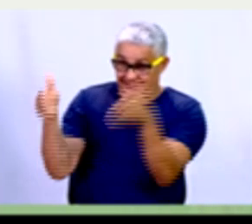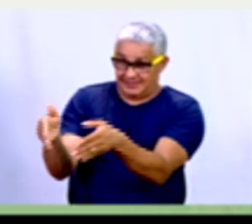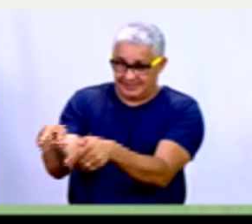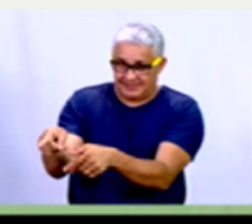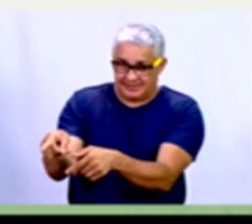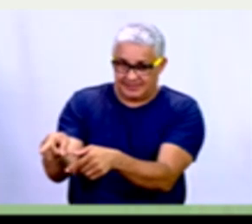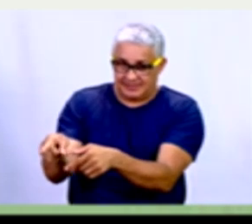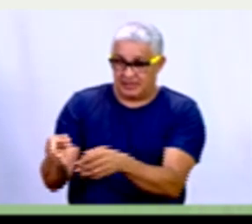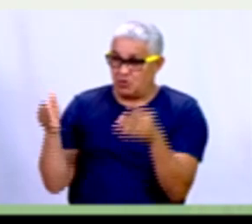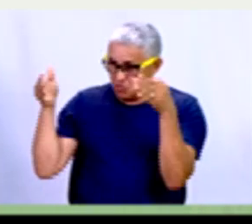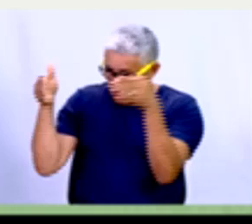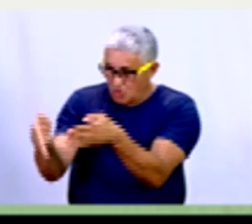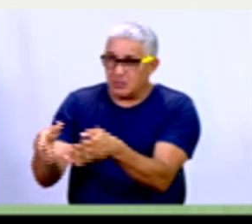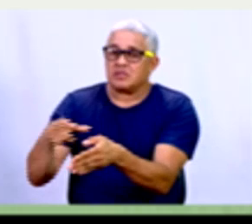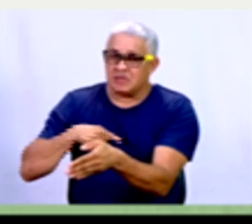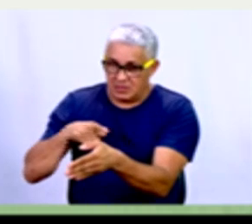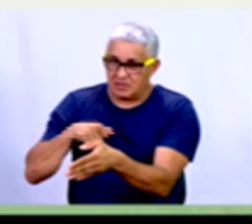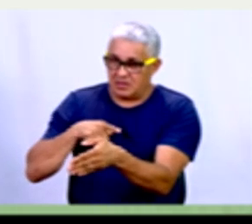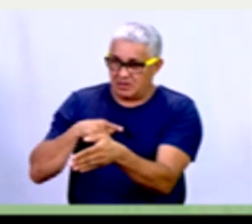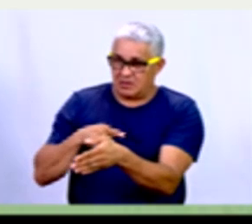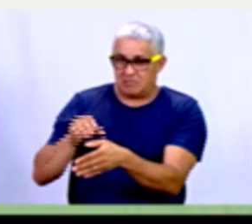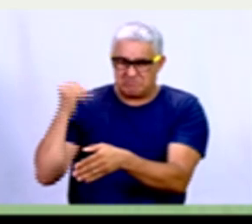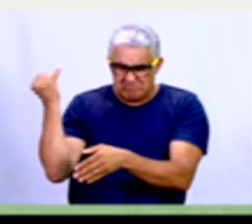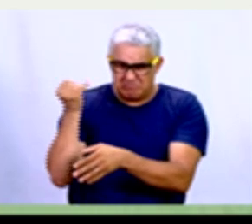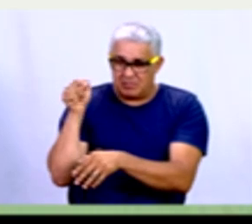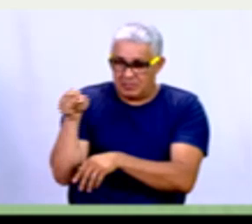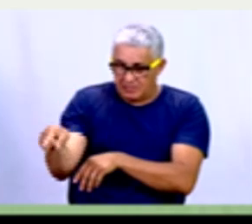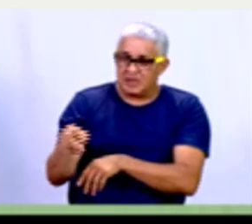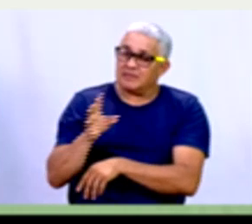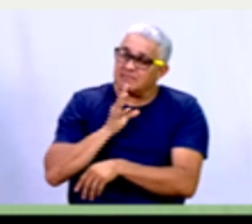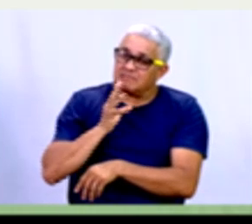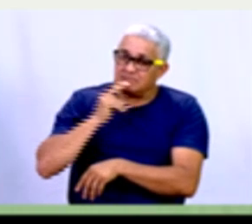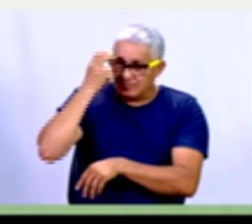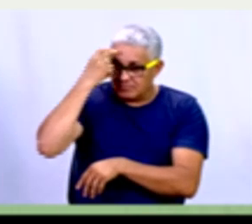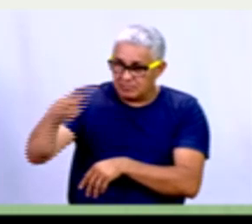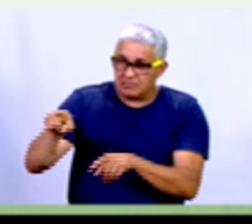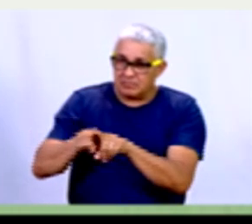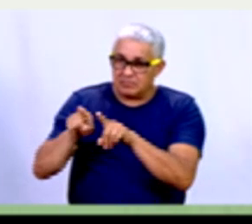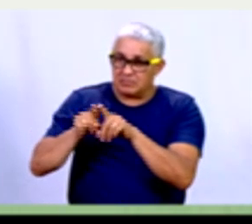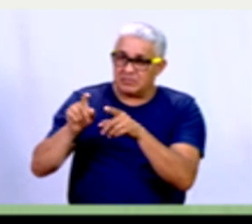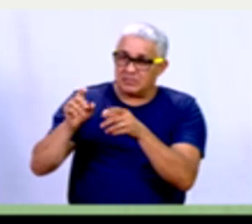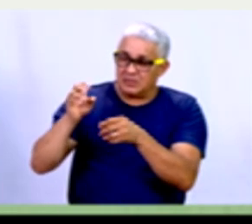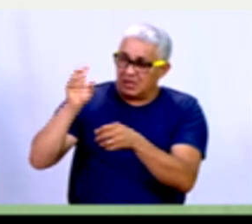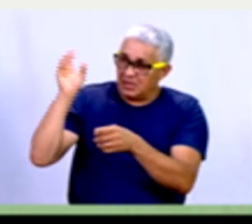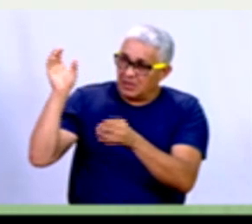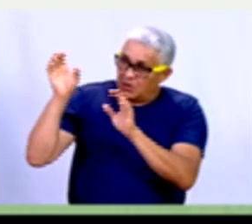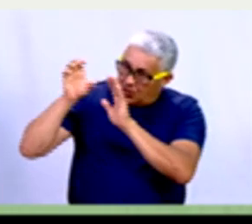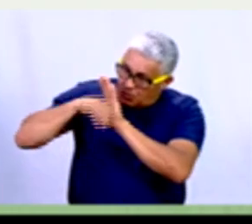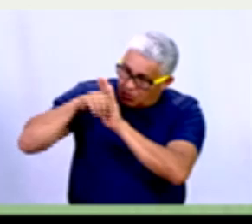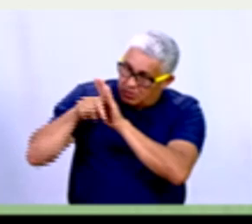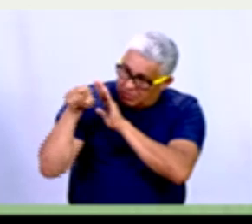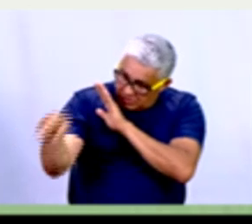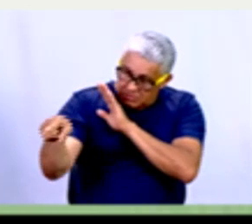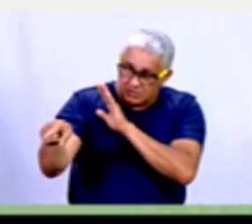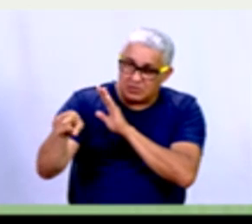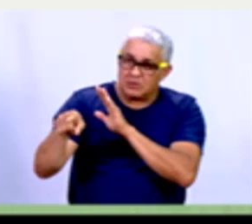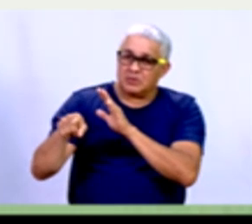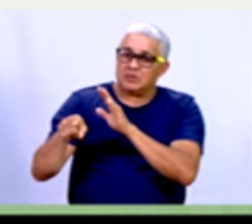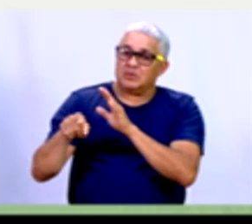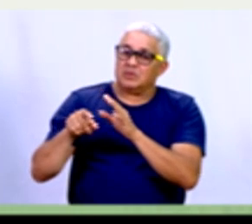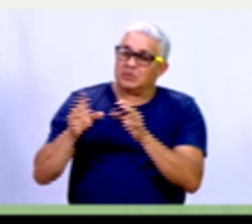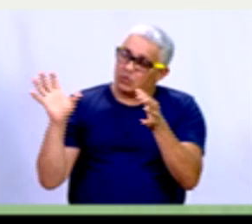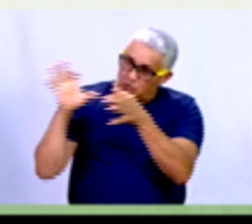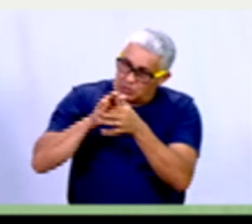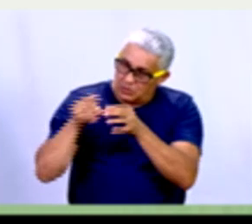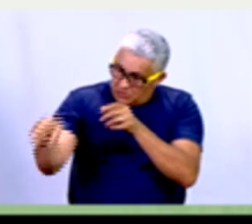Quando foco no usuário, eu tenho destaque para o conhecimento, cultura e contexto do usuário final. Então, eu considero os conhecimentos